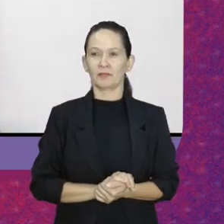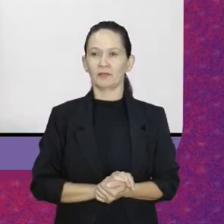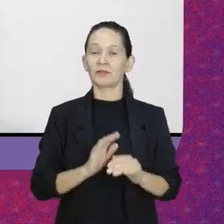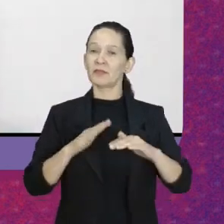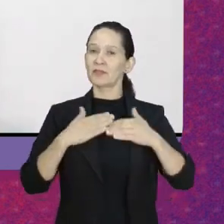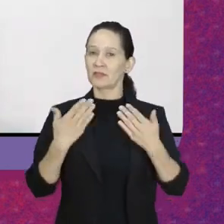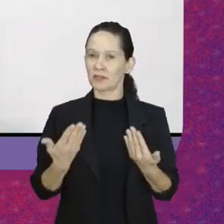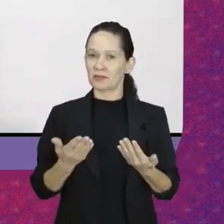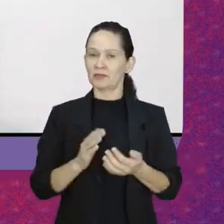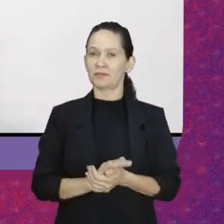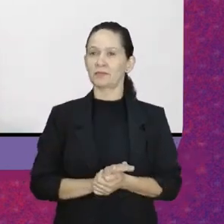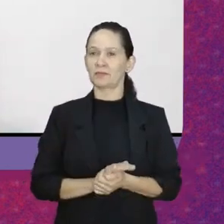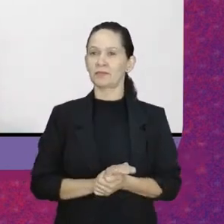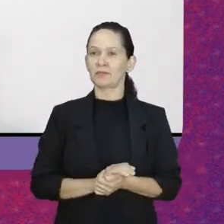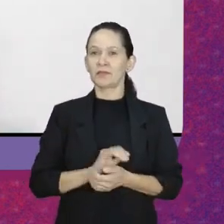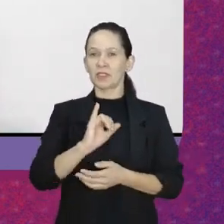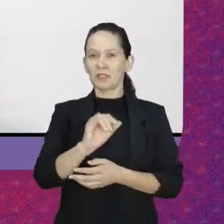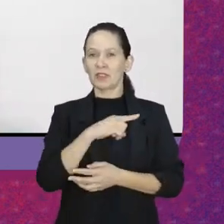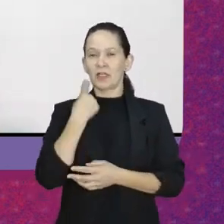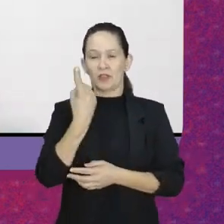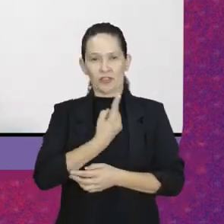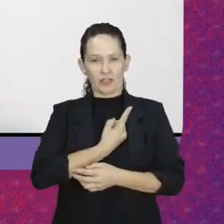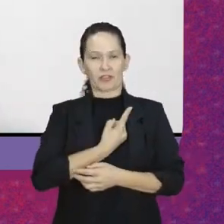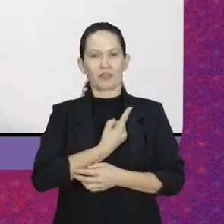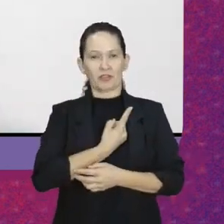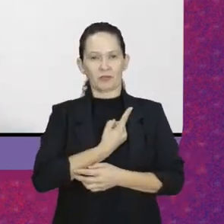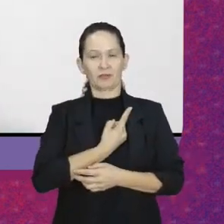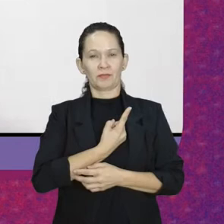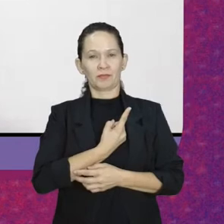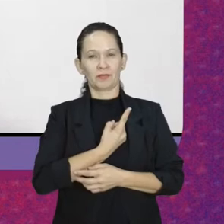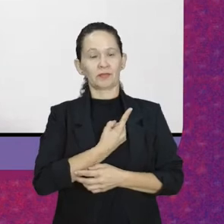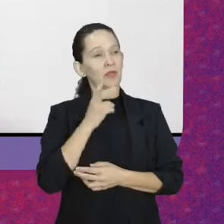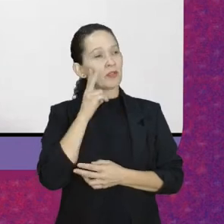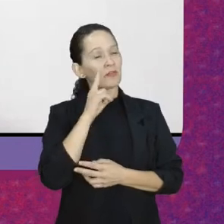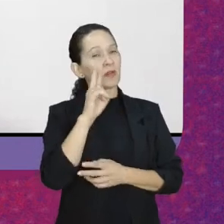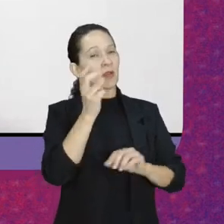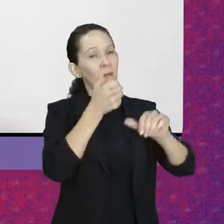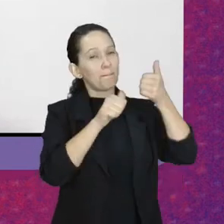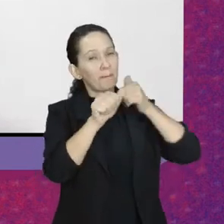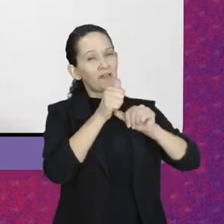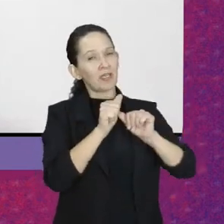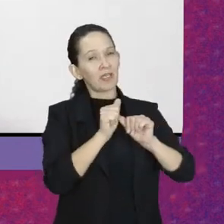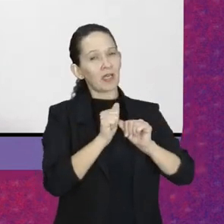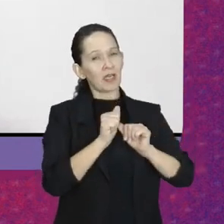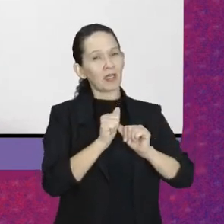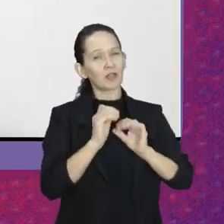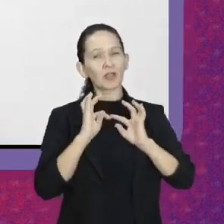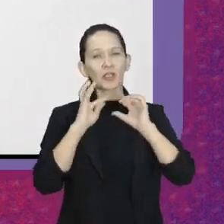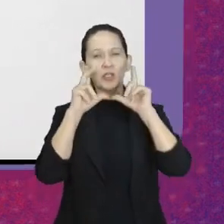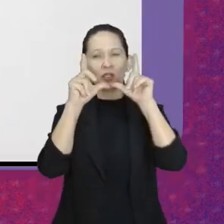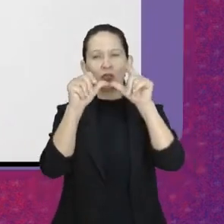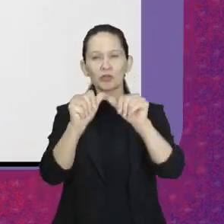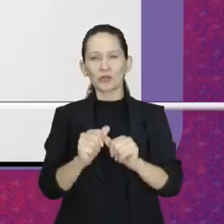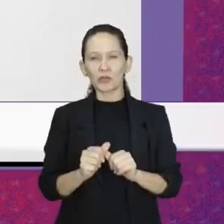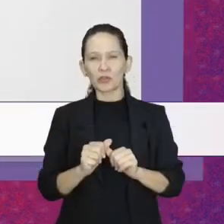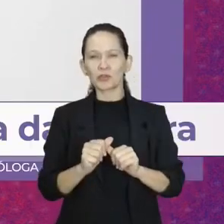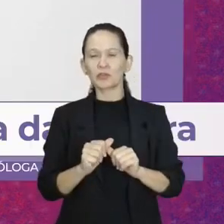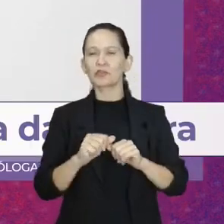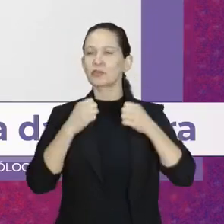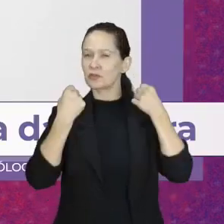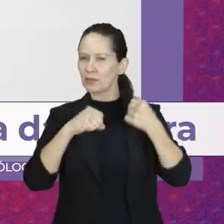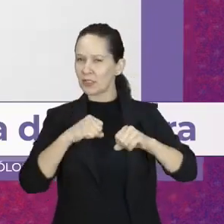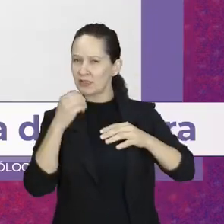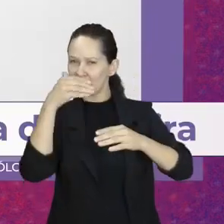Bom, se a gente considerar, né, a necessidade de que todas e todos tenhamos acesso às